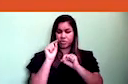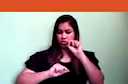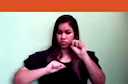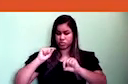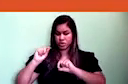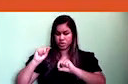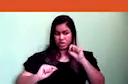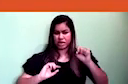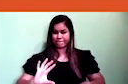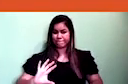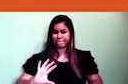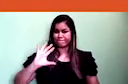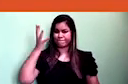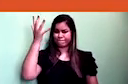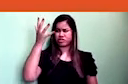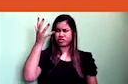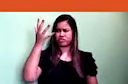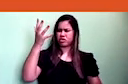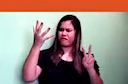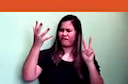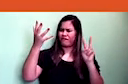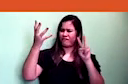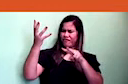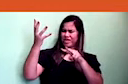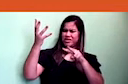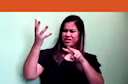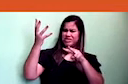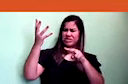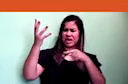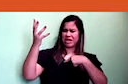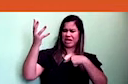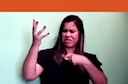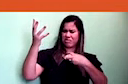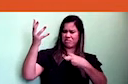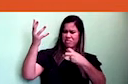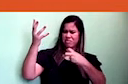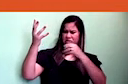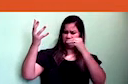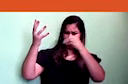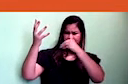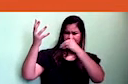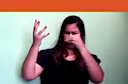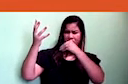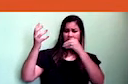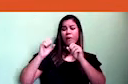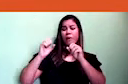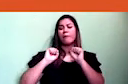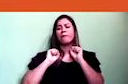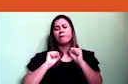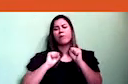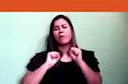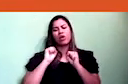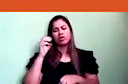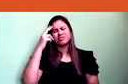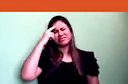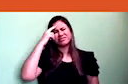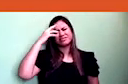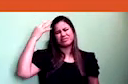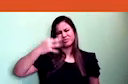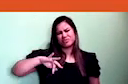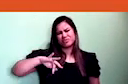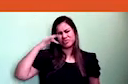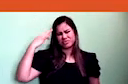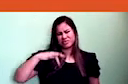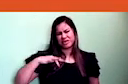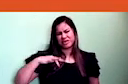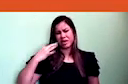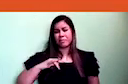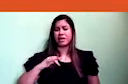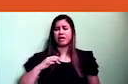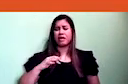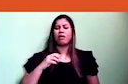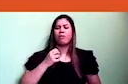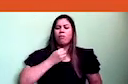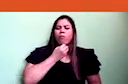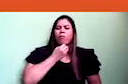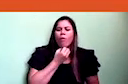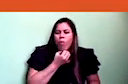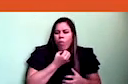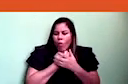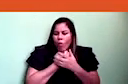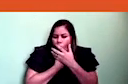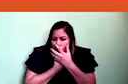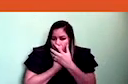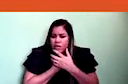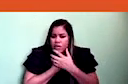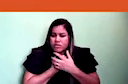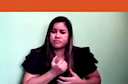situação é de extrema vulnerabilidade, então você pode ter dores de cabeça, náusea, aceleração do batimento cardíaco e